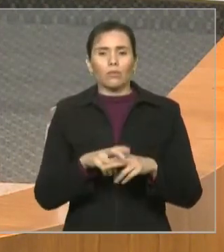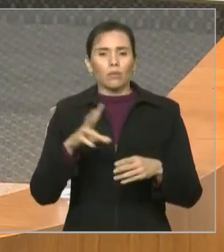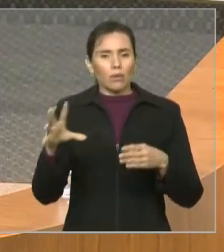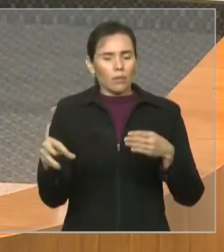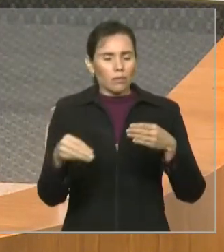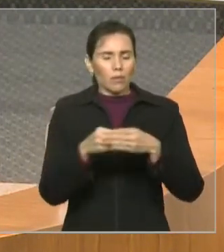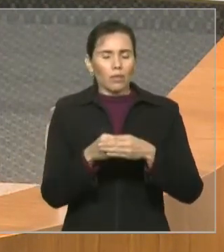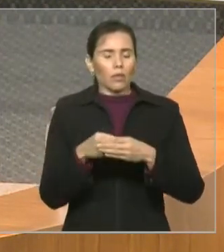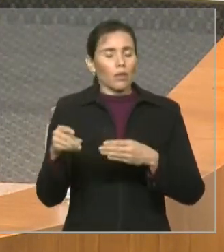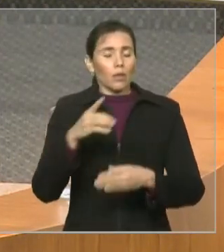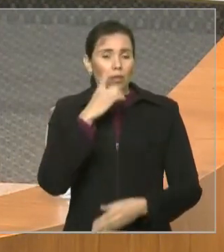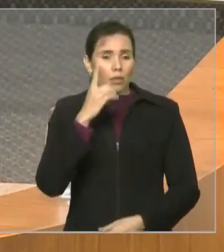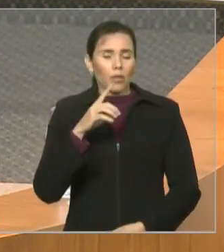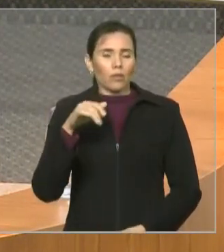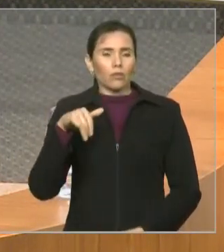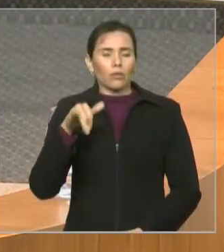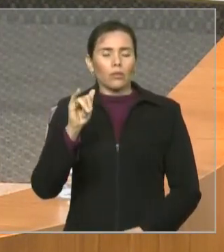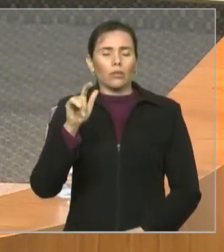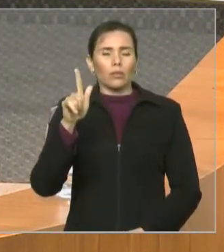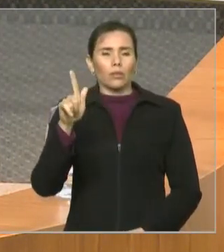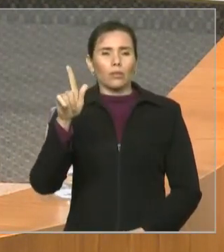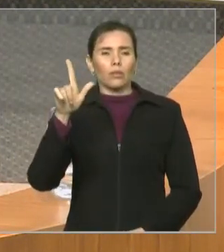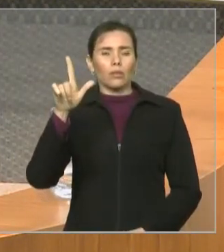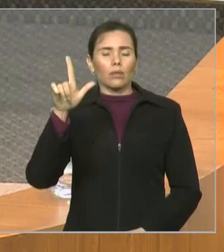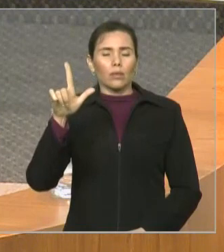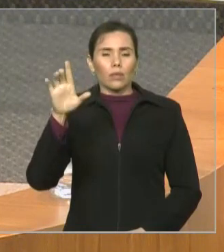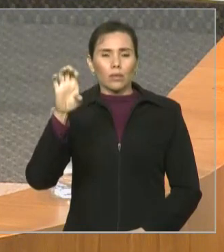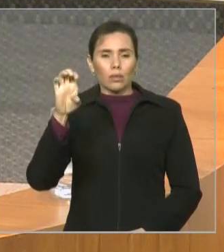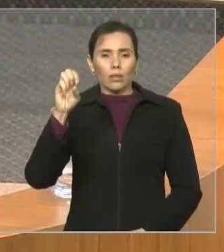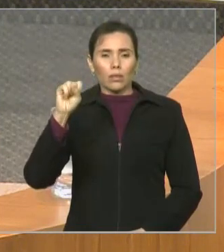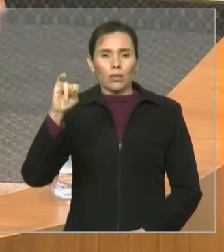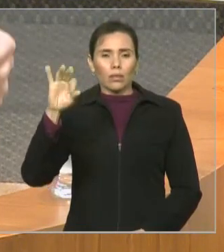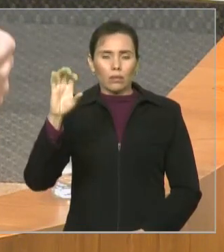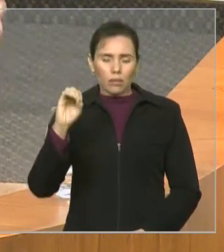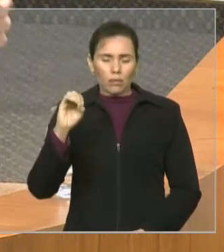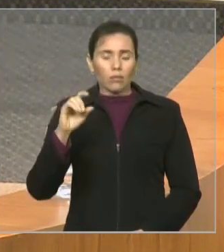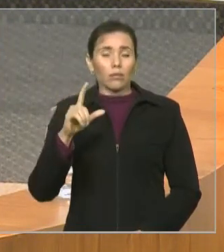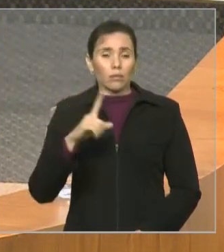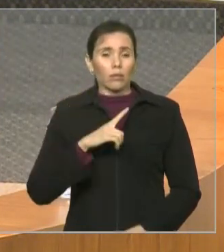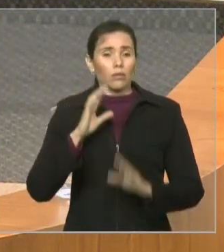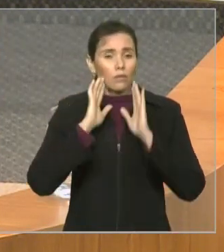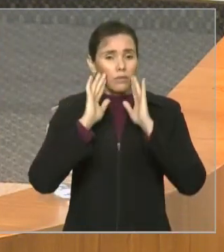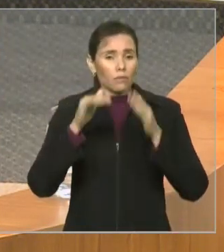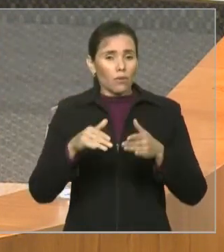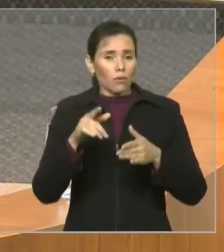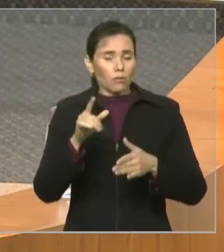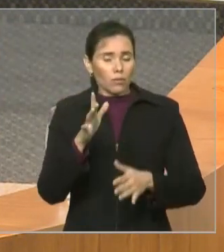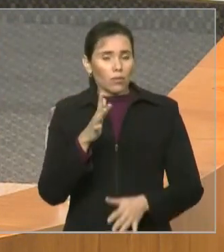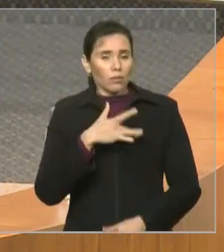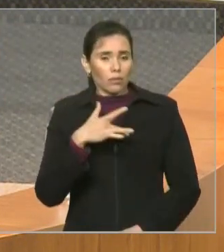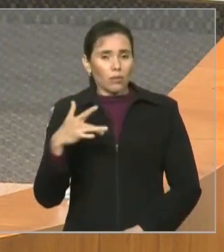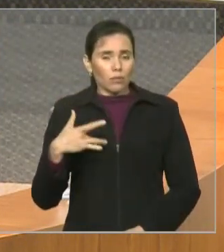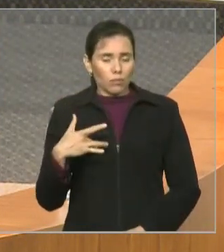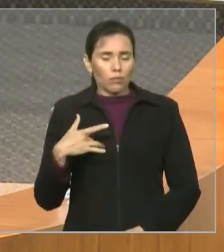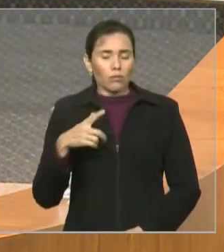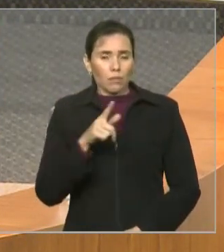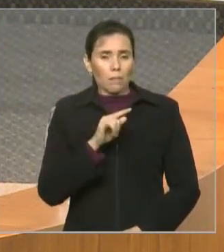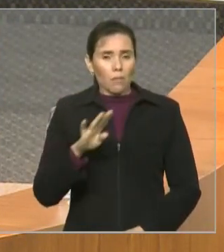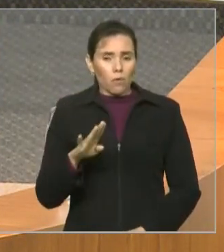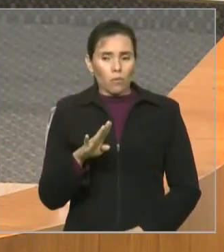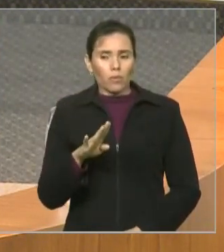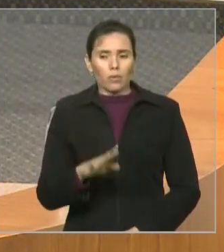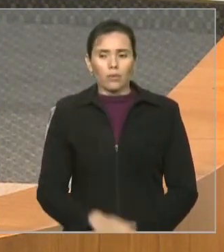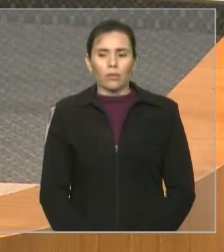do deputado Iglésio Moisés, onde garantiu uma atenção ainda maior à saúde pública do cidadão e da cidadã maranhense.